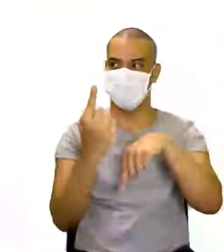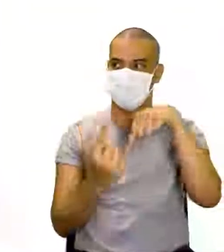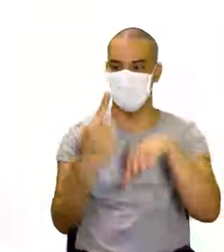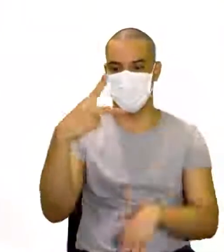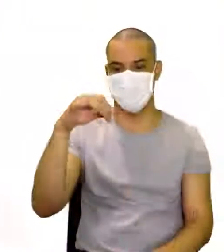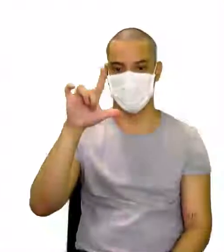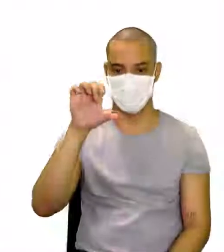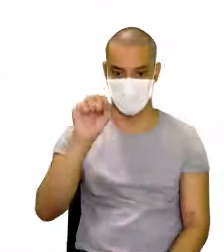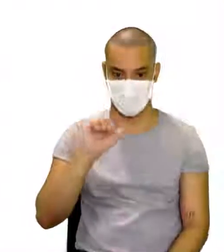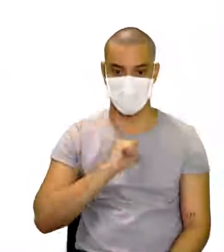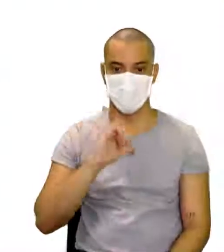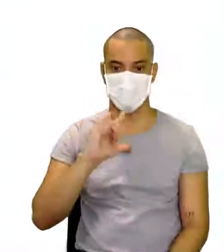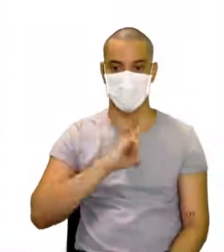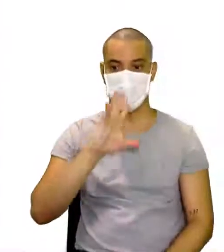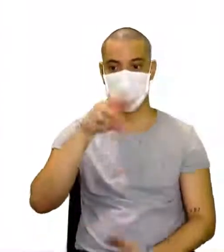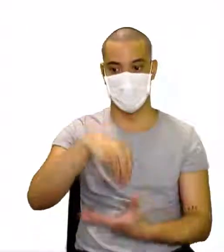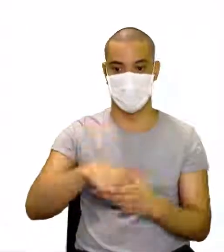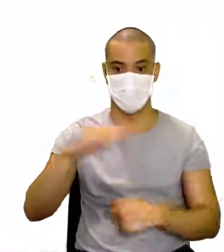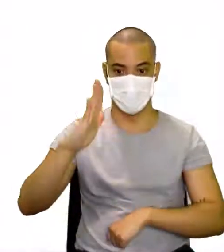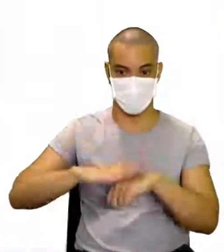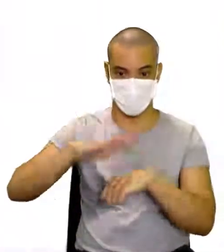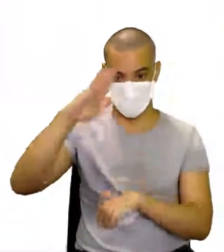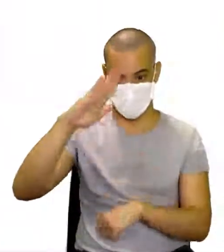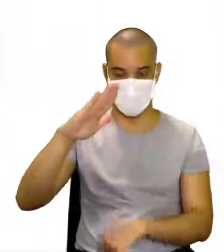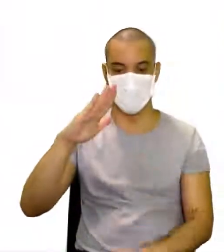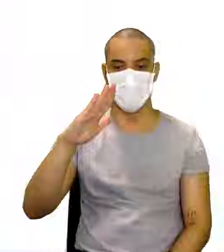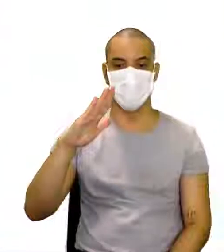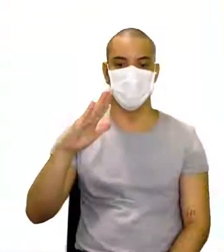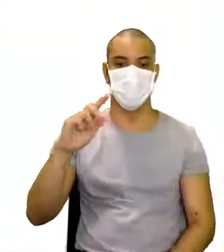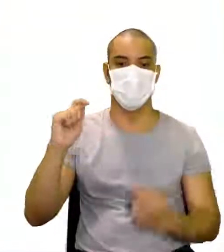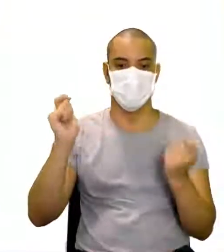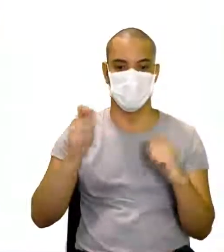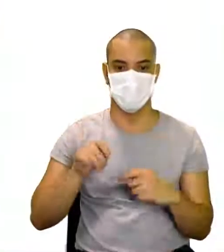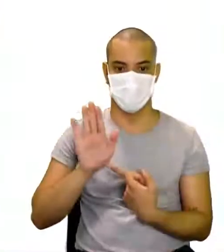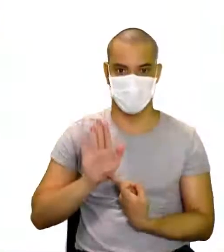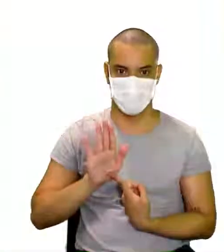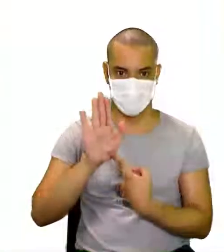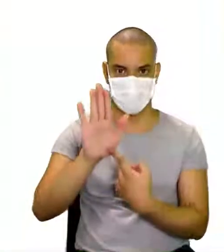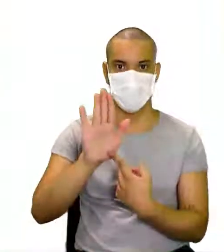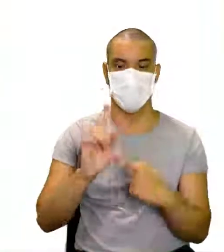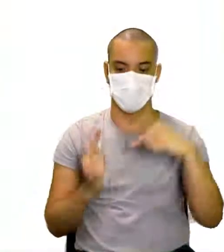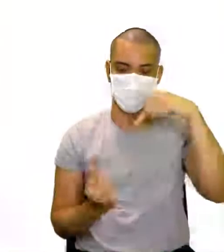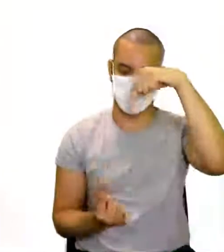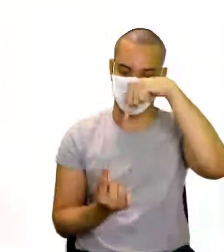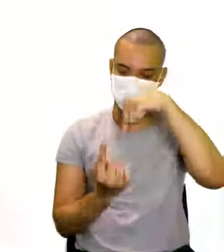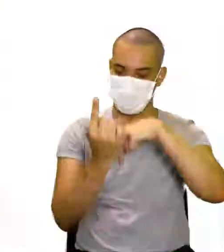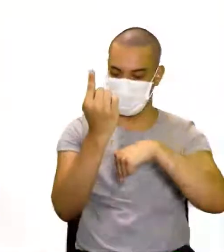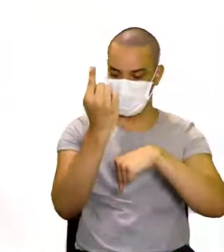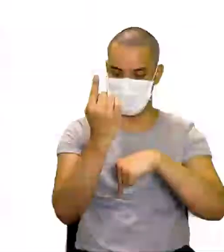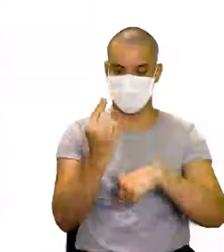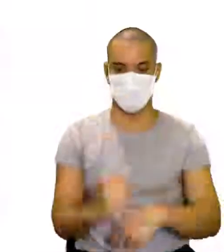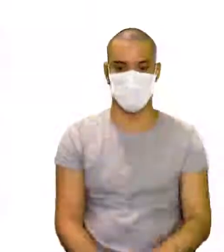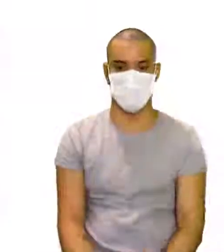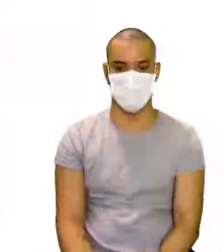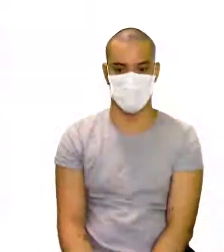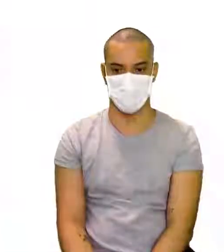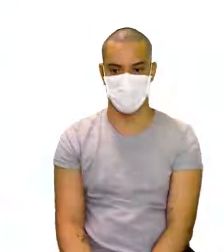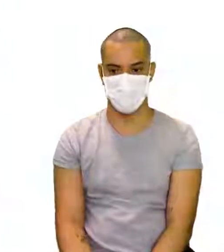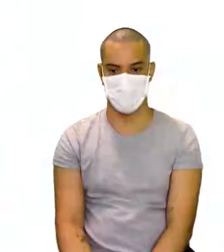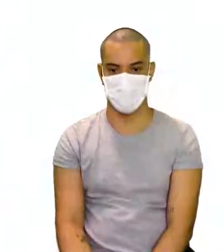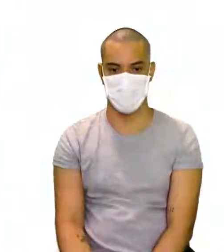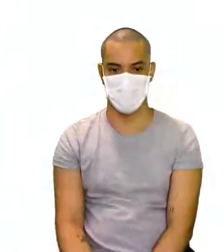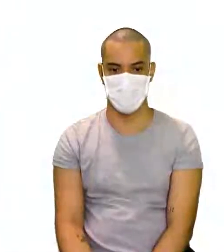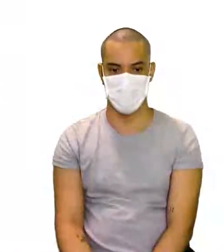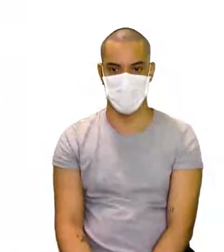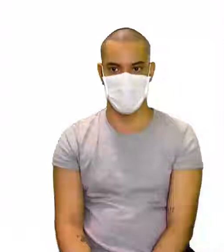que a intensidade magnética se apresenta aí, ok? Aquela maior intensidade magnética aí,